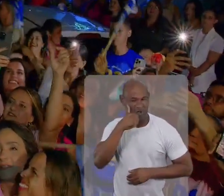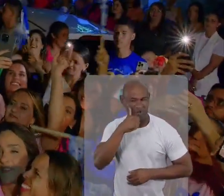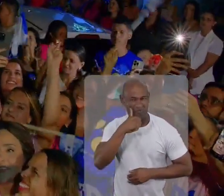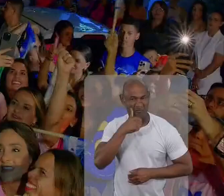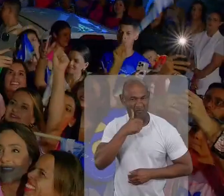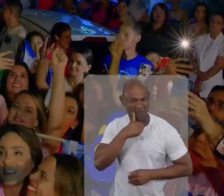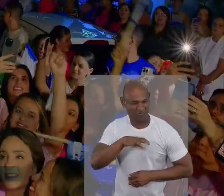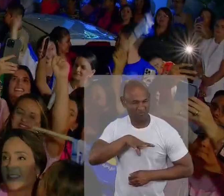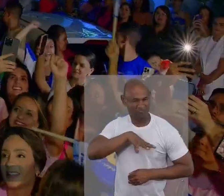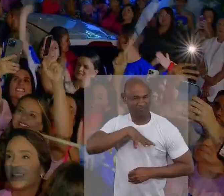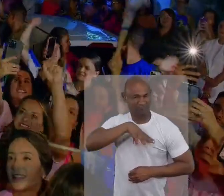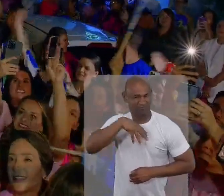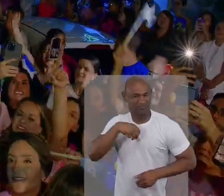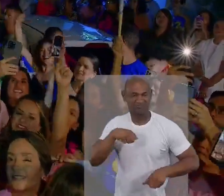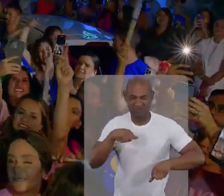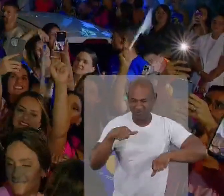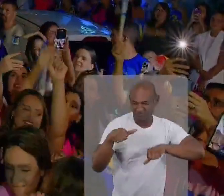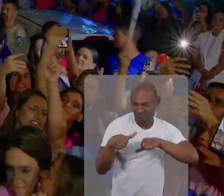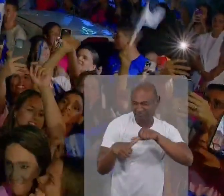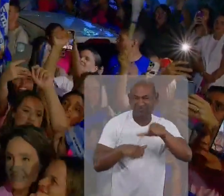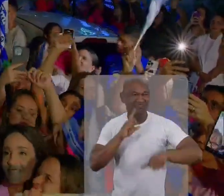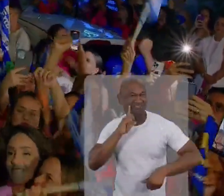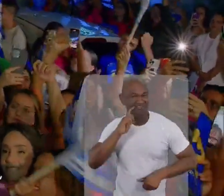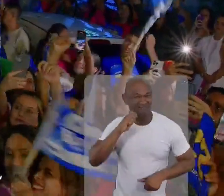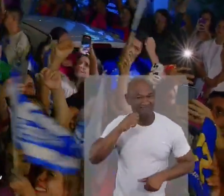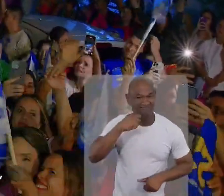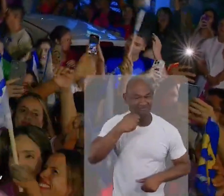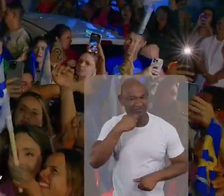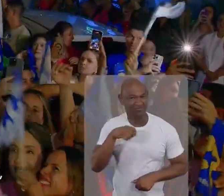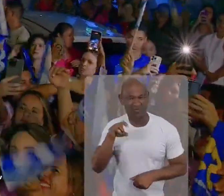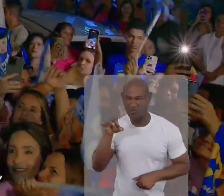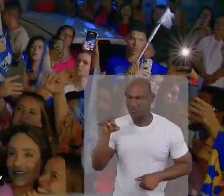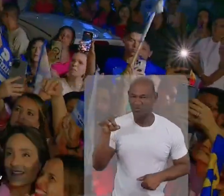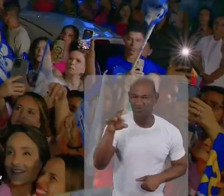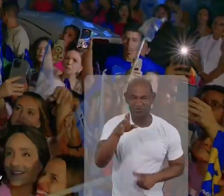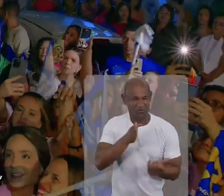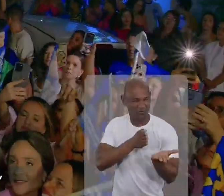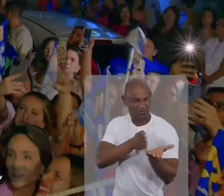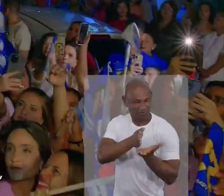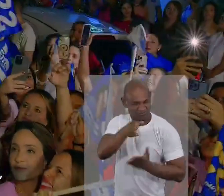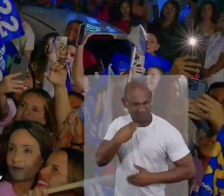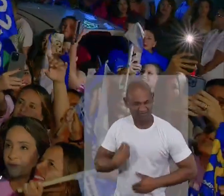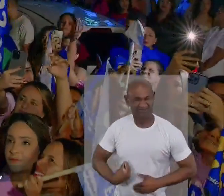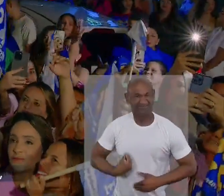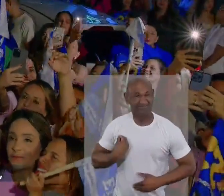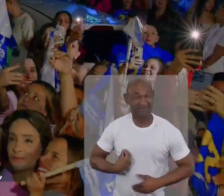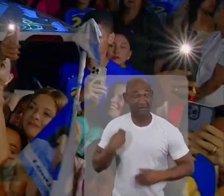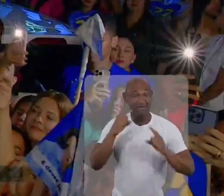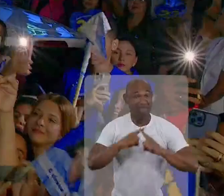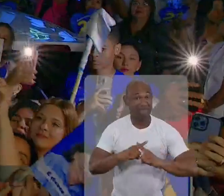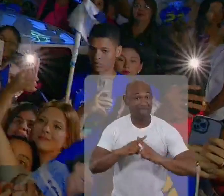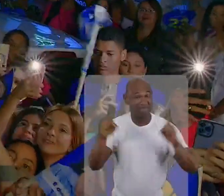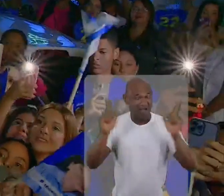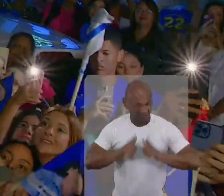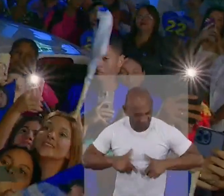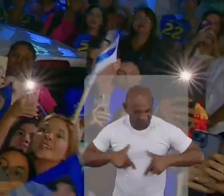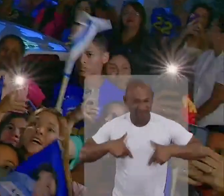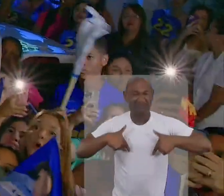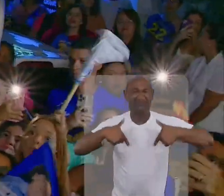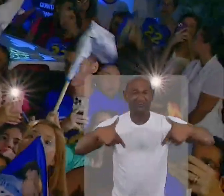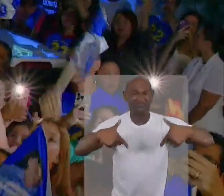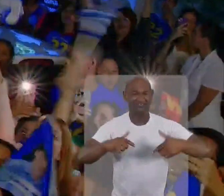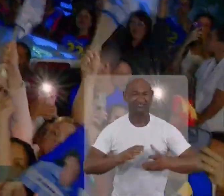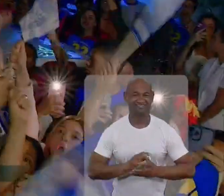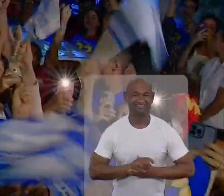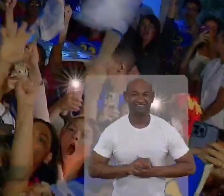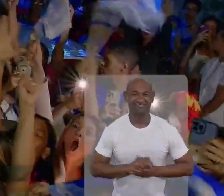mulher é que vai fazer a diferença, não só na caminhada da vida, mas na